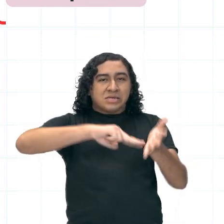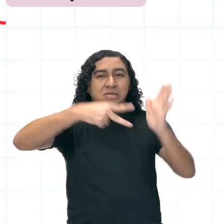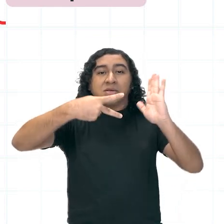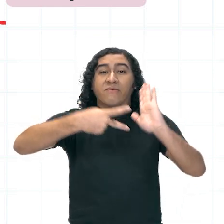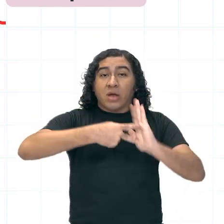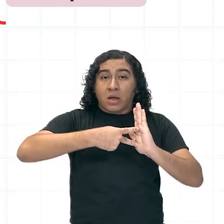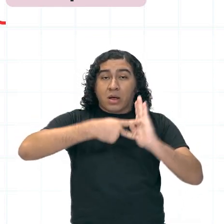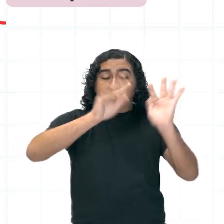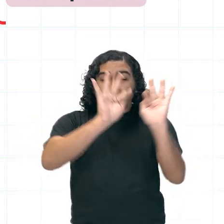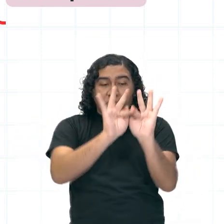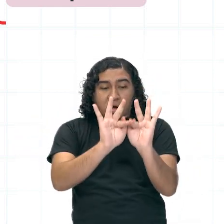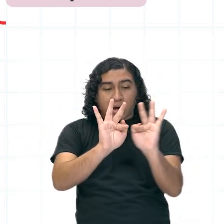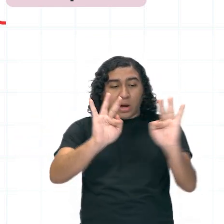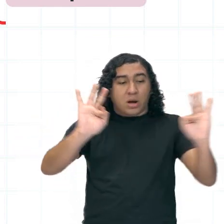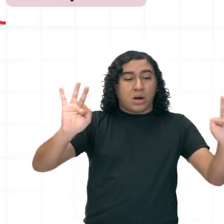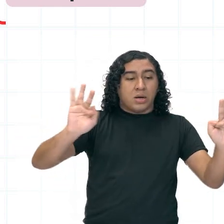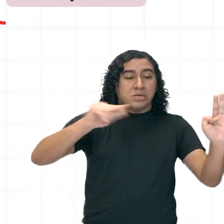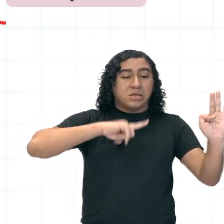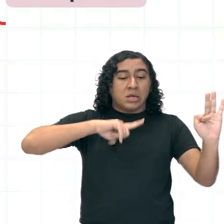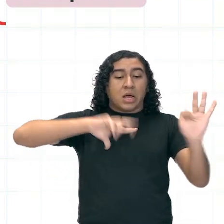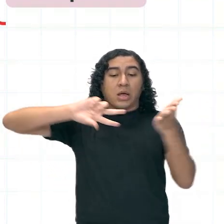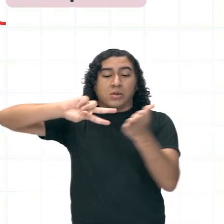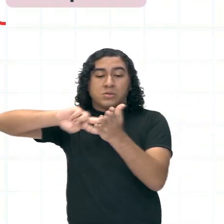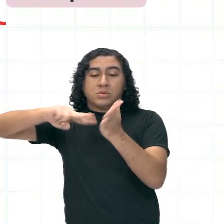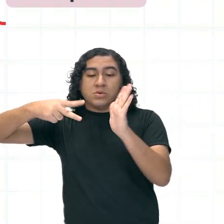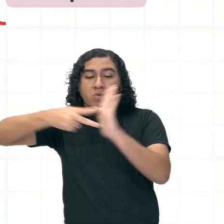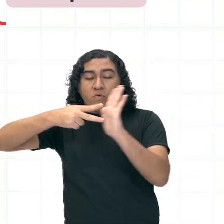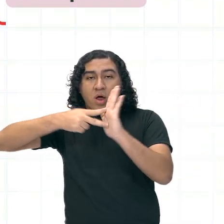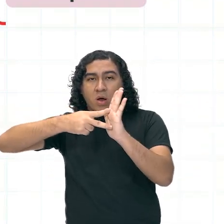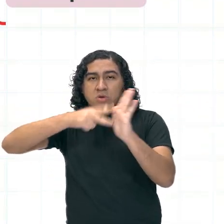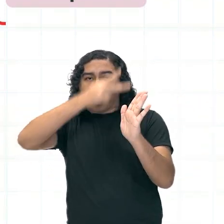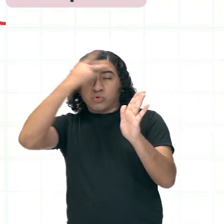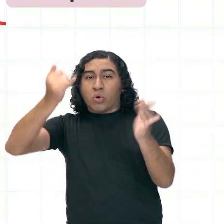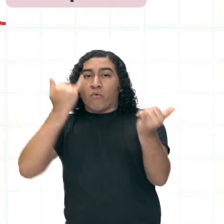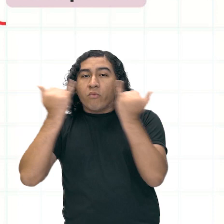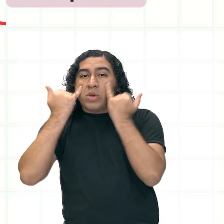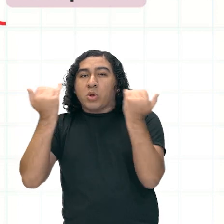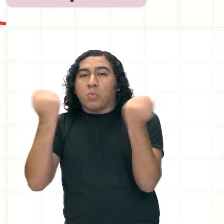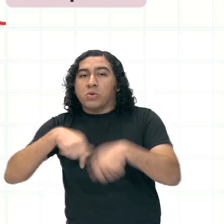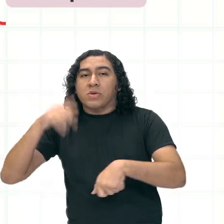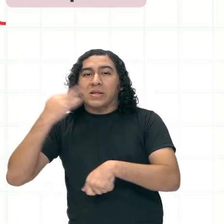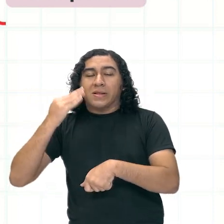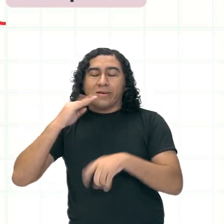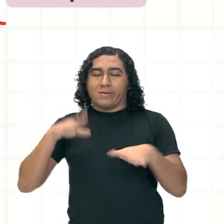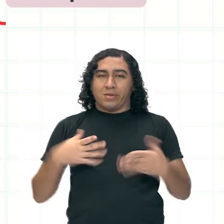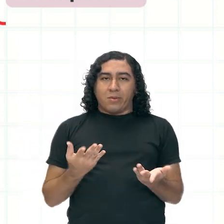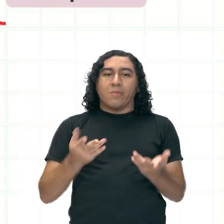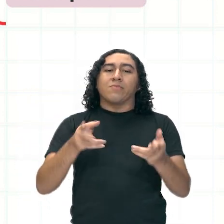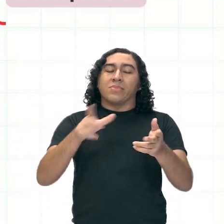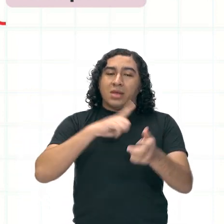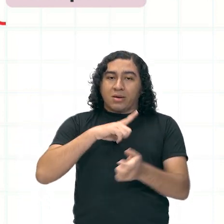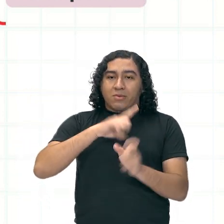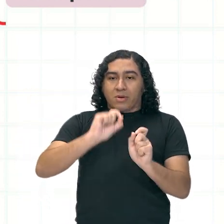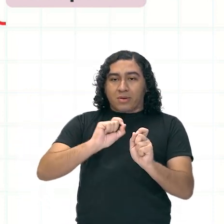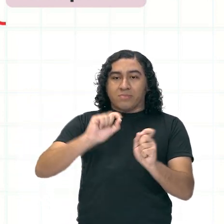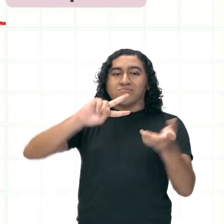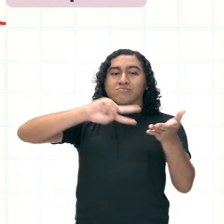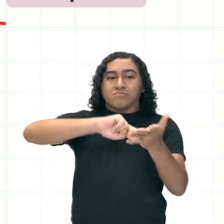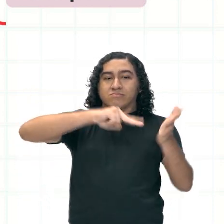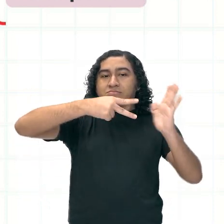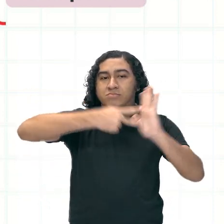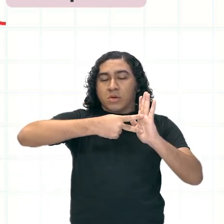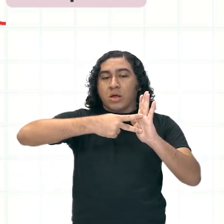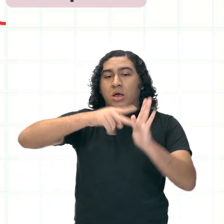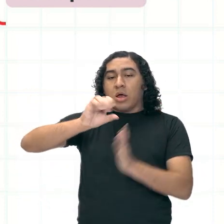que eu tenha uma frase, ok? Aqui no início do nosso esquema, eu preciso ter